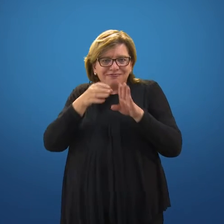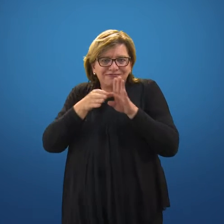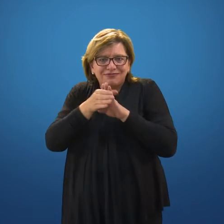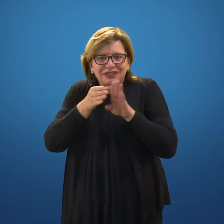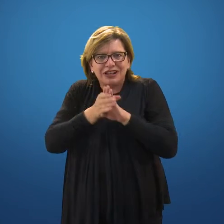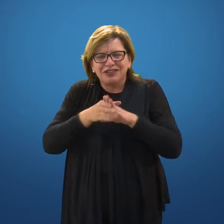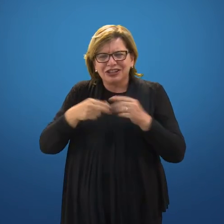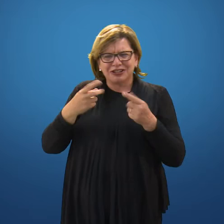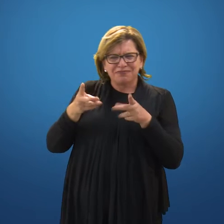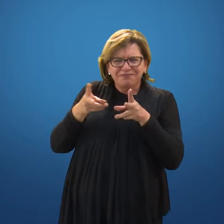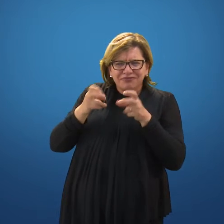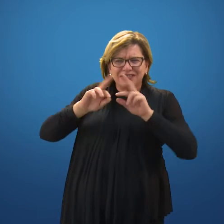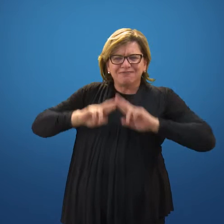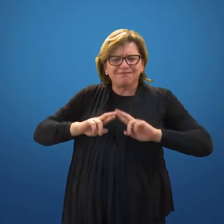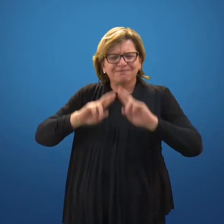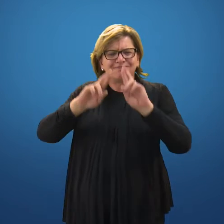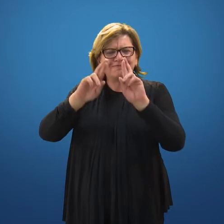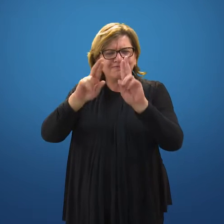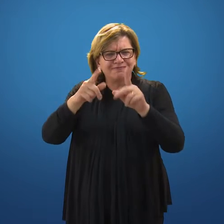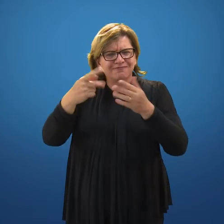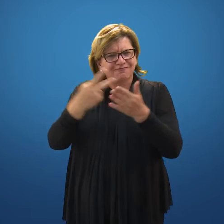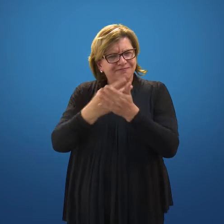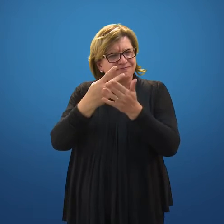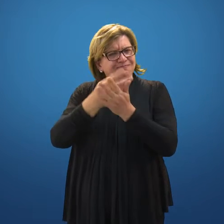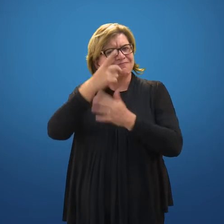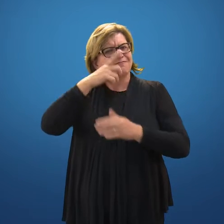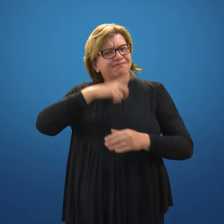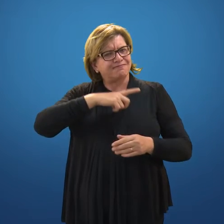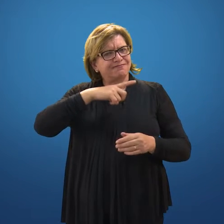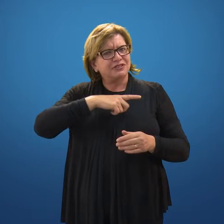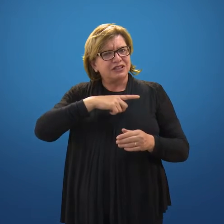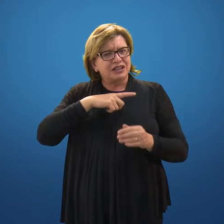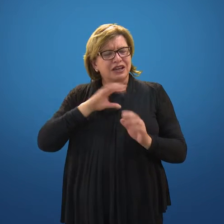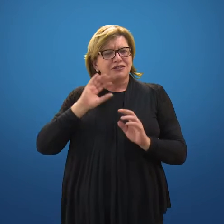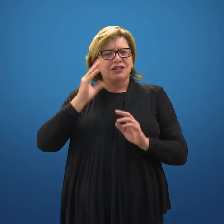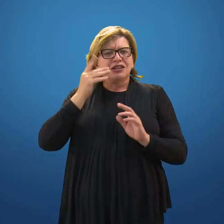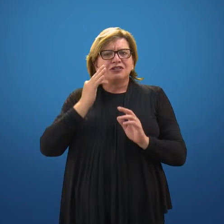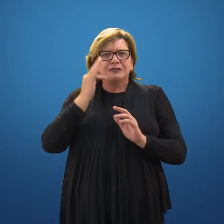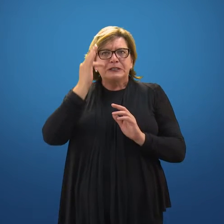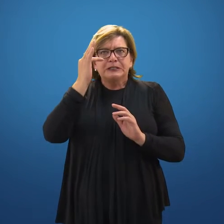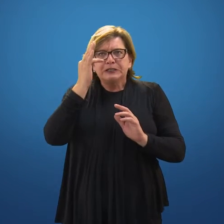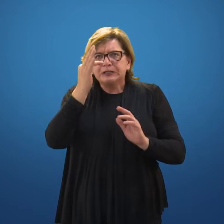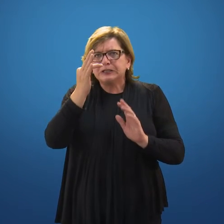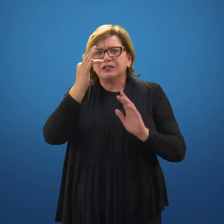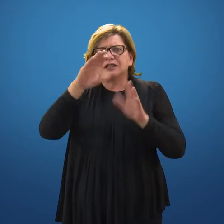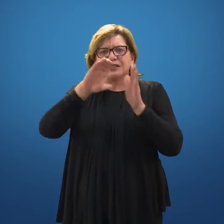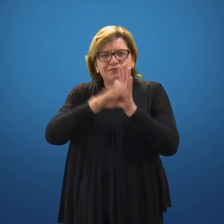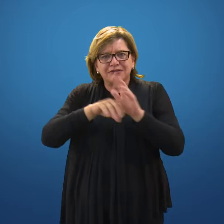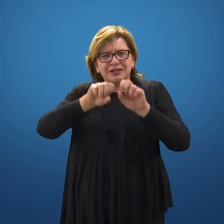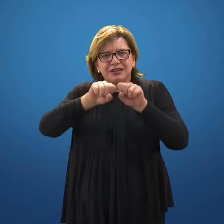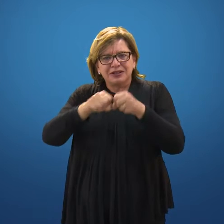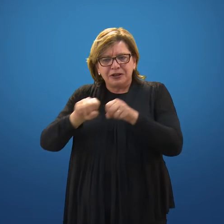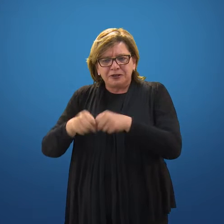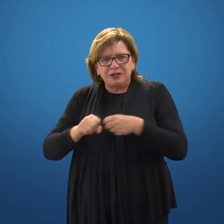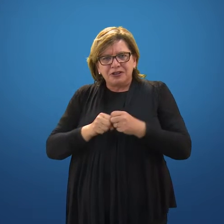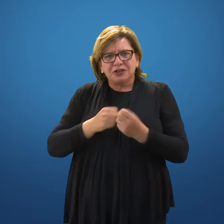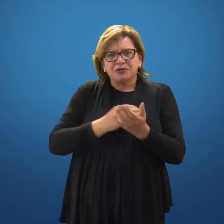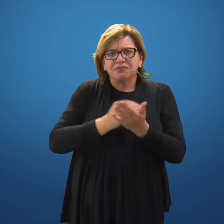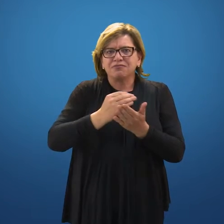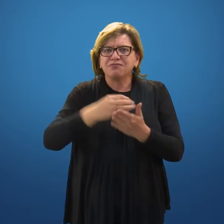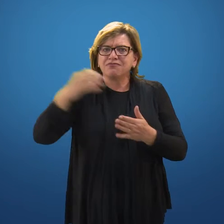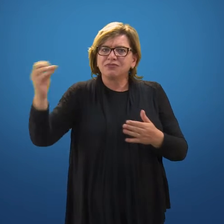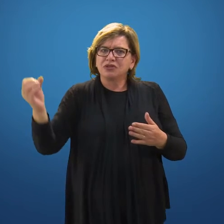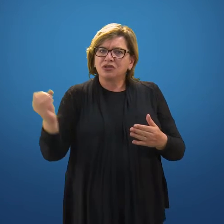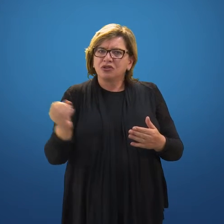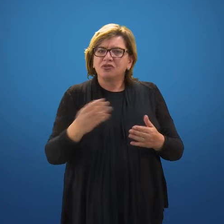essas contradições, elas chegariam a um momento que ficaria insustentável e inauguraria uma nova era, que